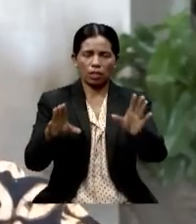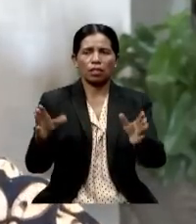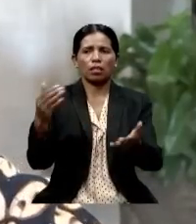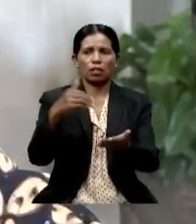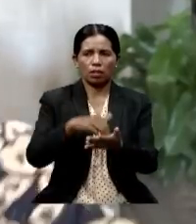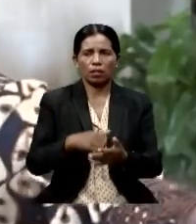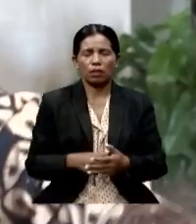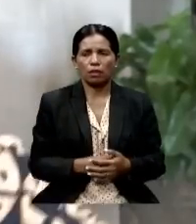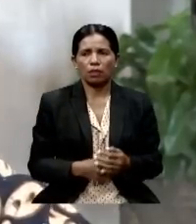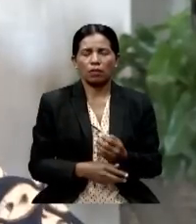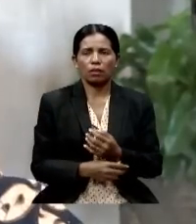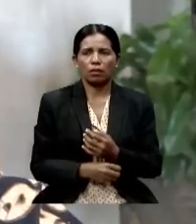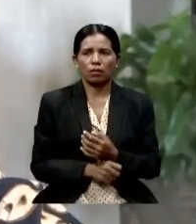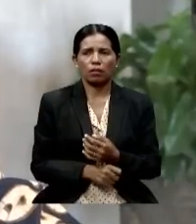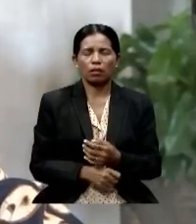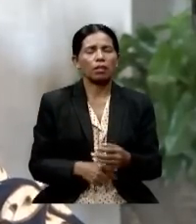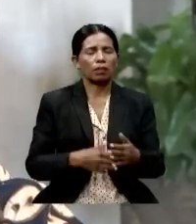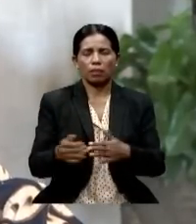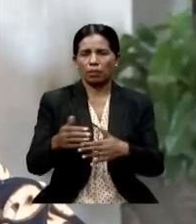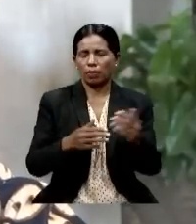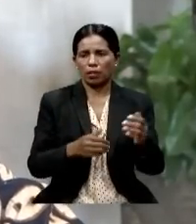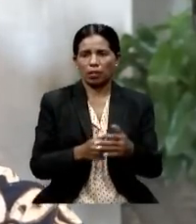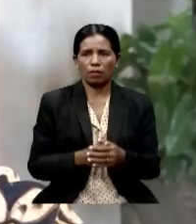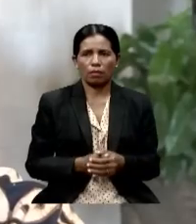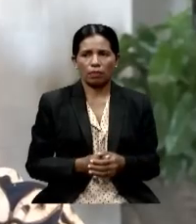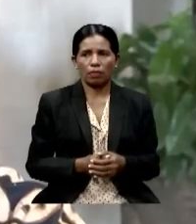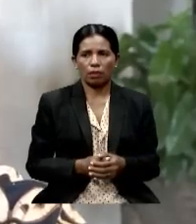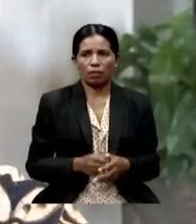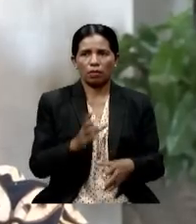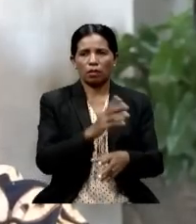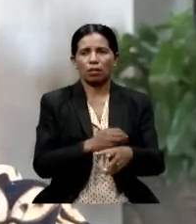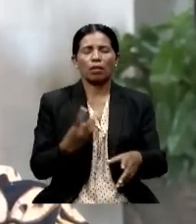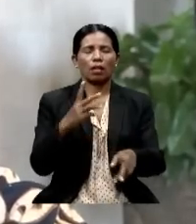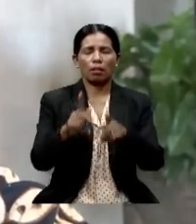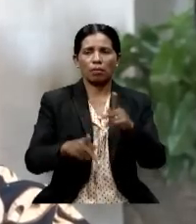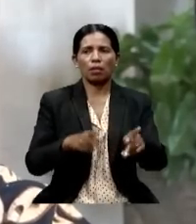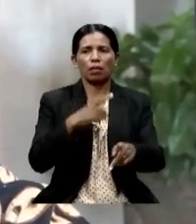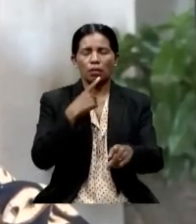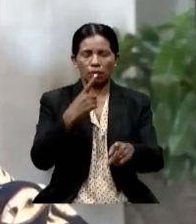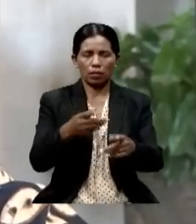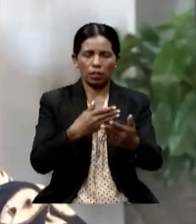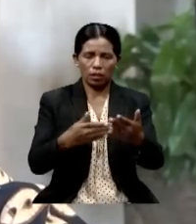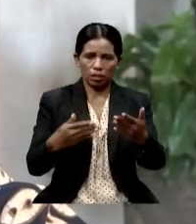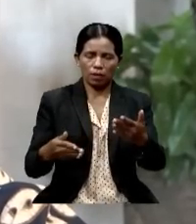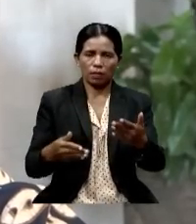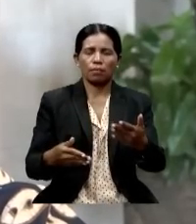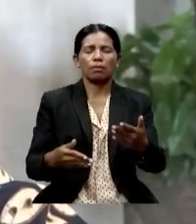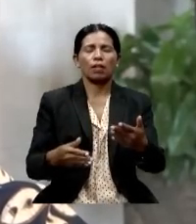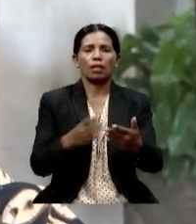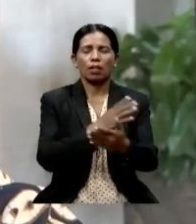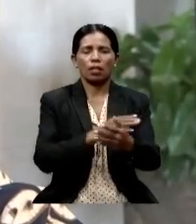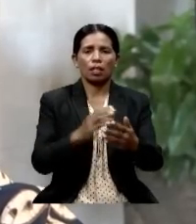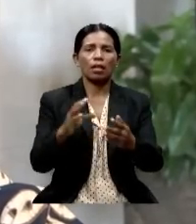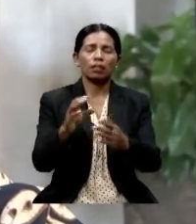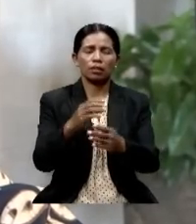lila me biasa, né? Ne zestam ne ma bolong naran zestam ba patrimonio estado. Pero